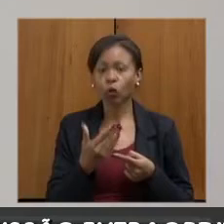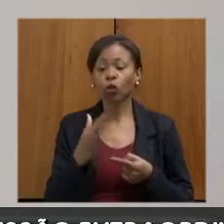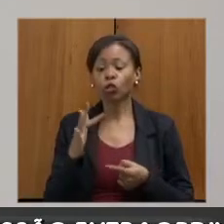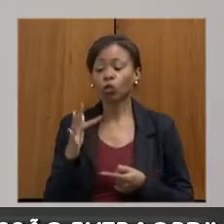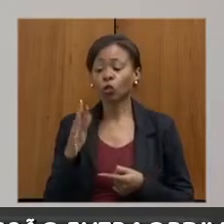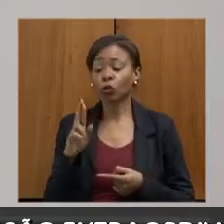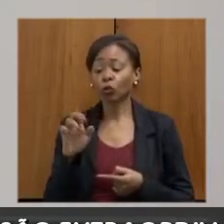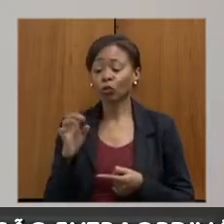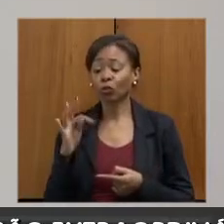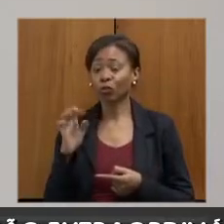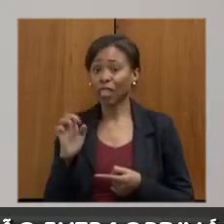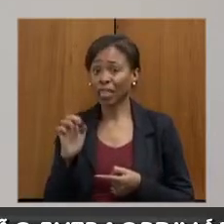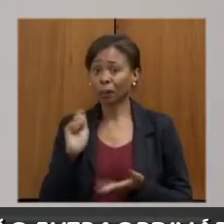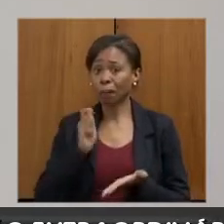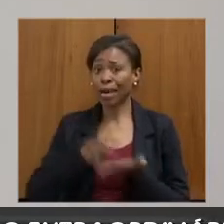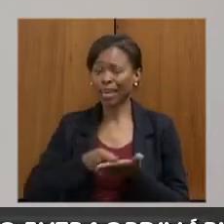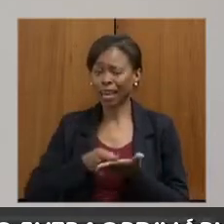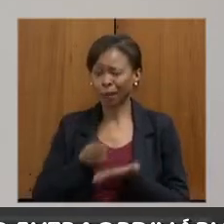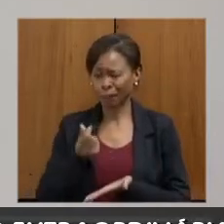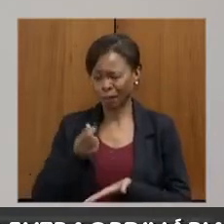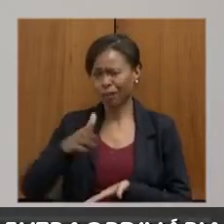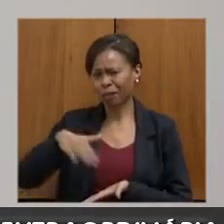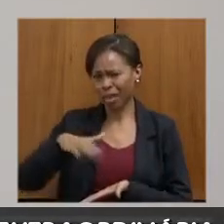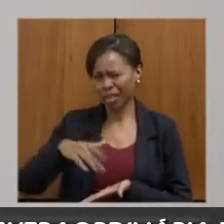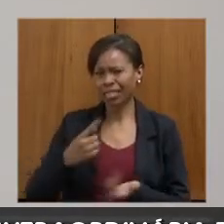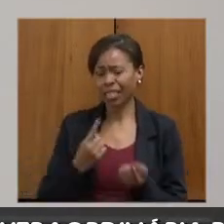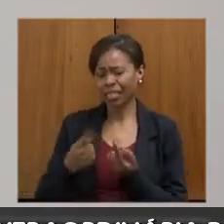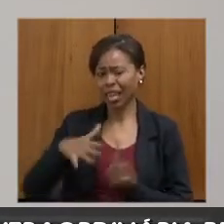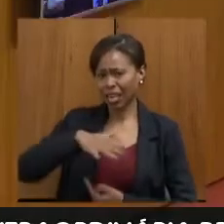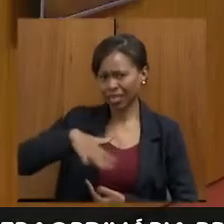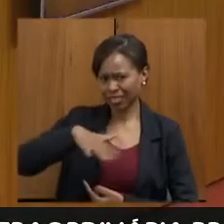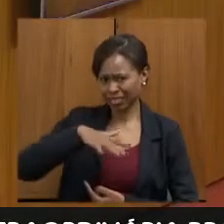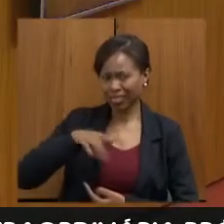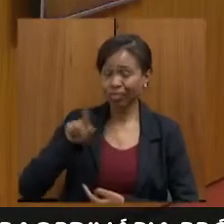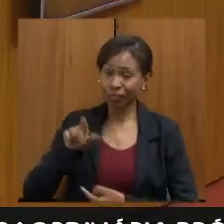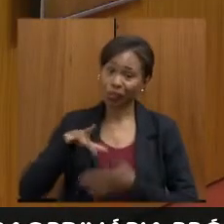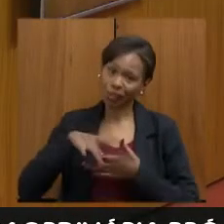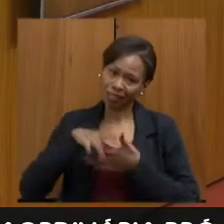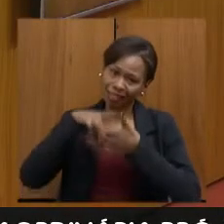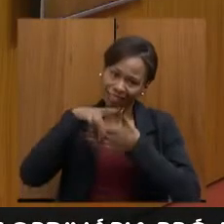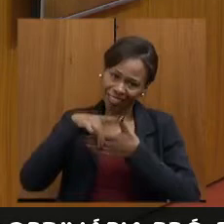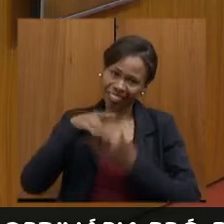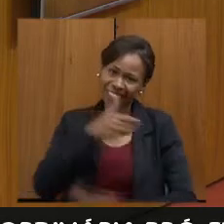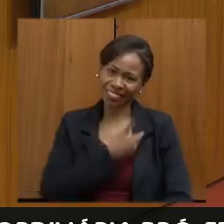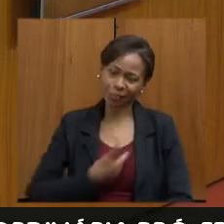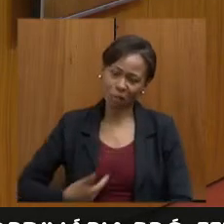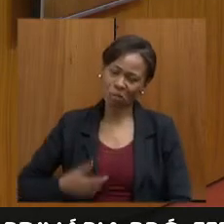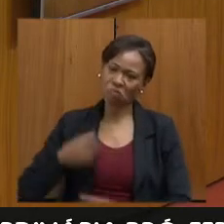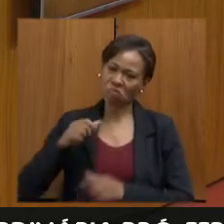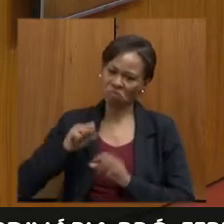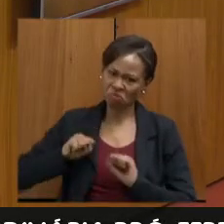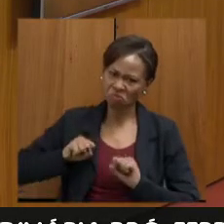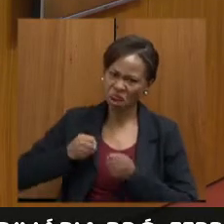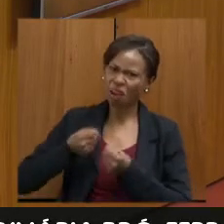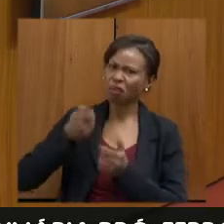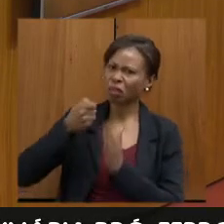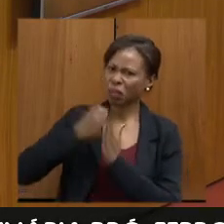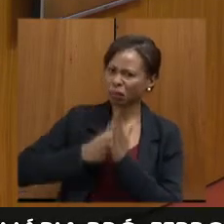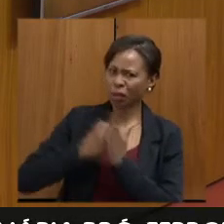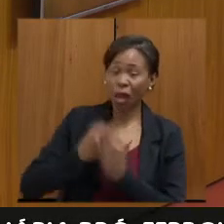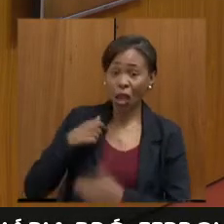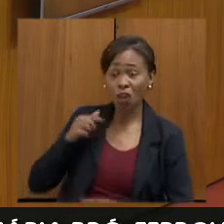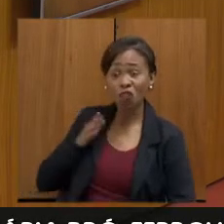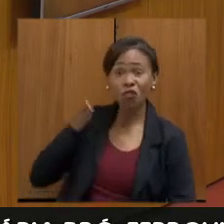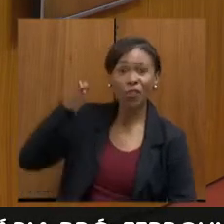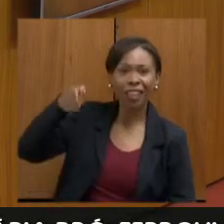Frete mais barato na região do nosso líder de governo esse batalhador trabalhador tive que ir lá na terra do irmão dele